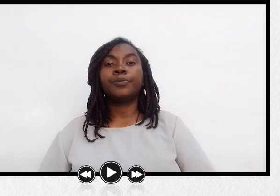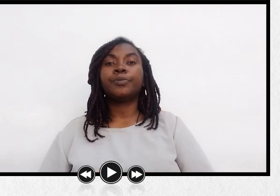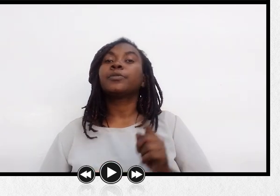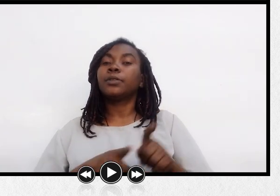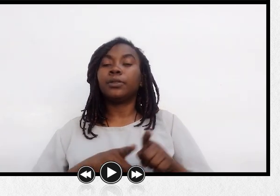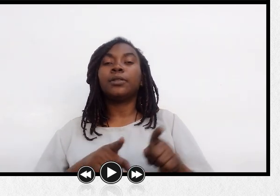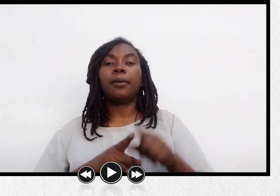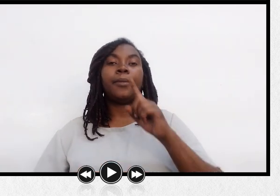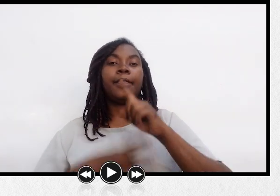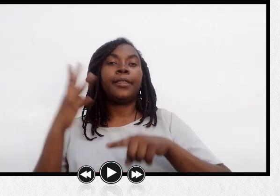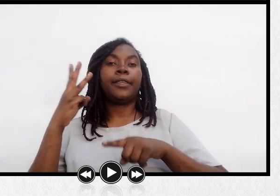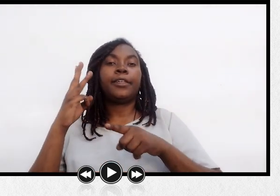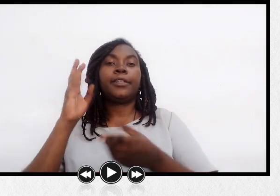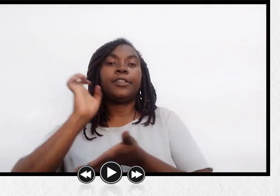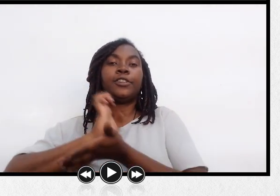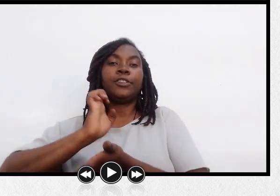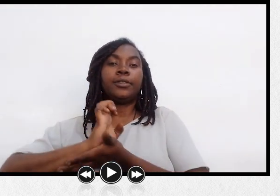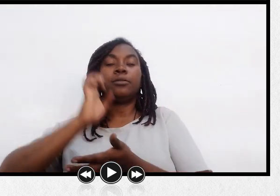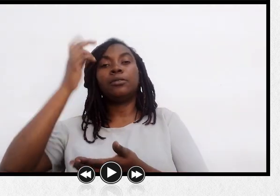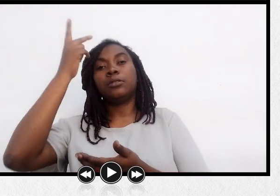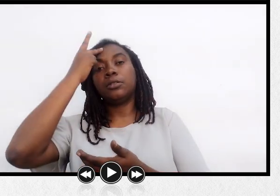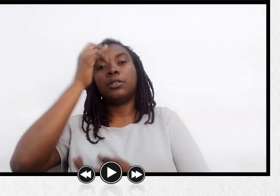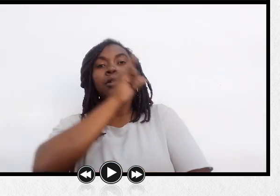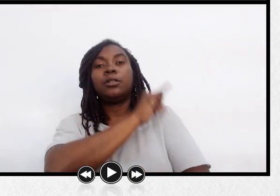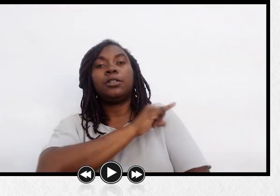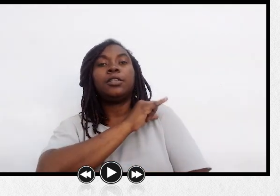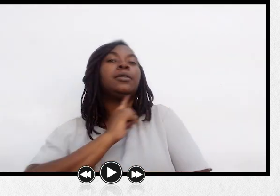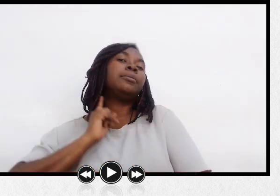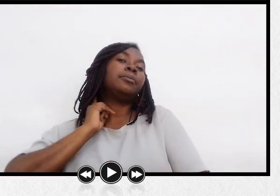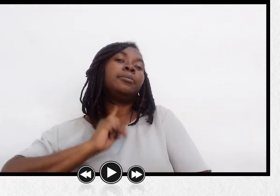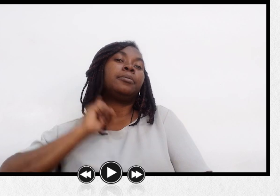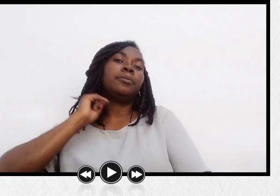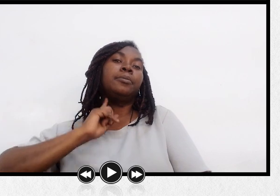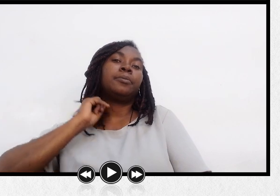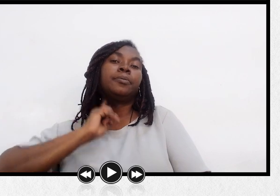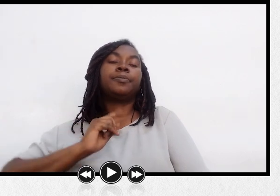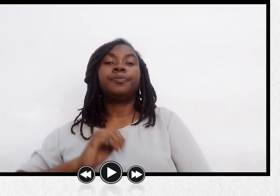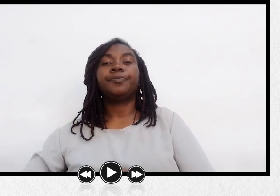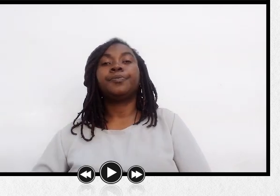tem 3 estados. Ele é São Paulo, Rio e Minas.